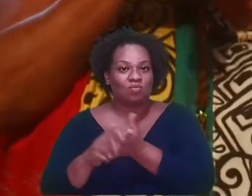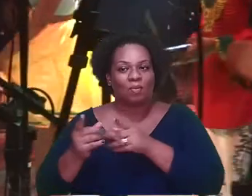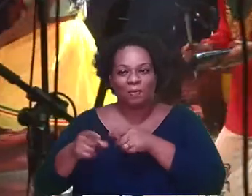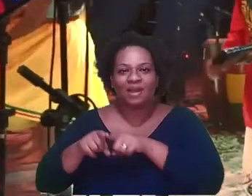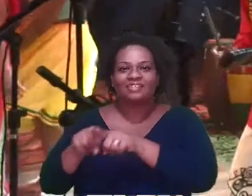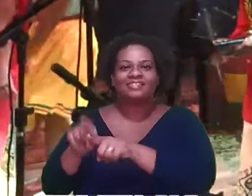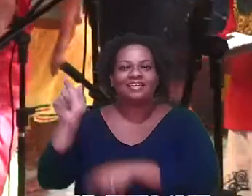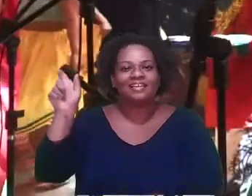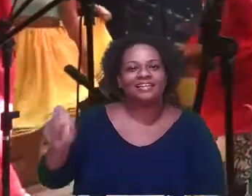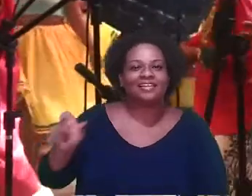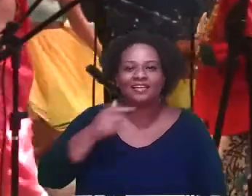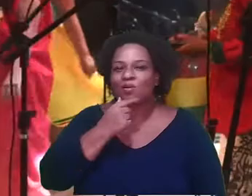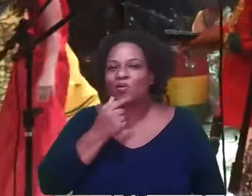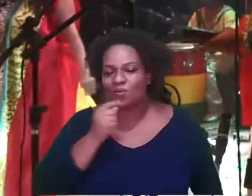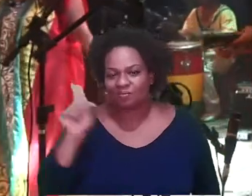aí.